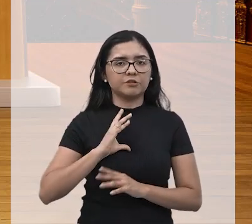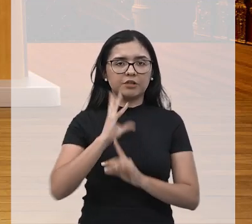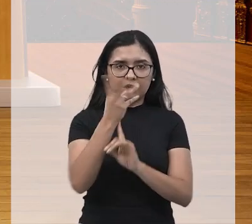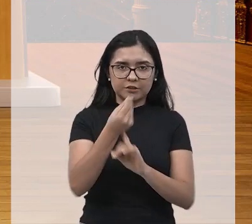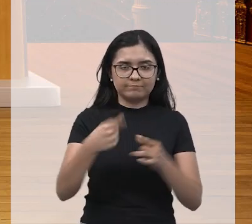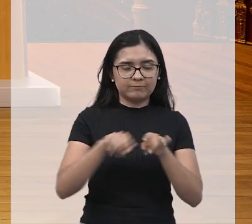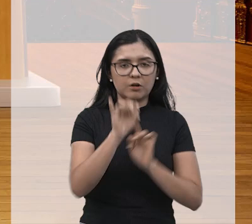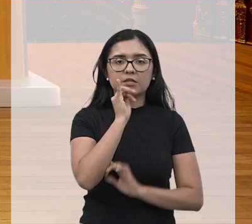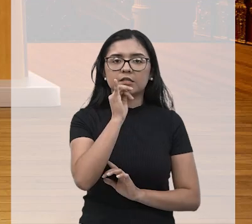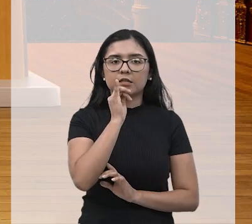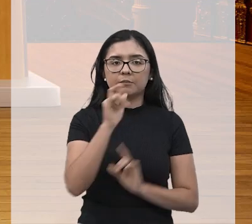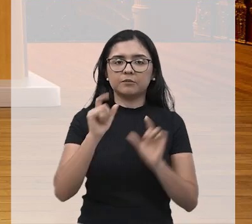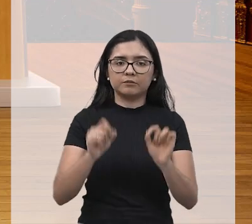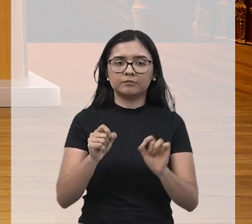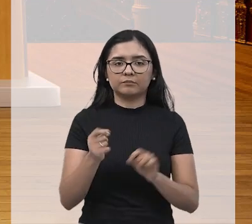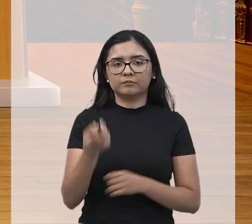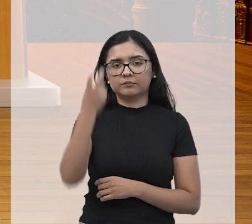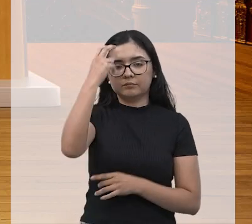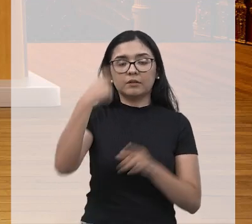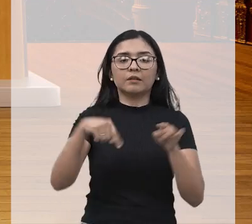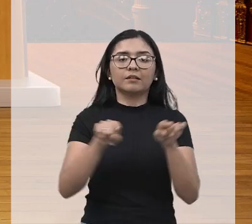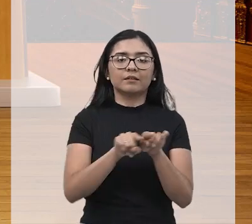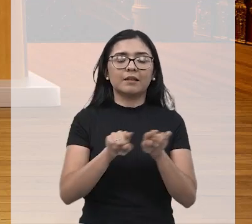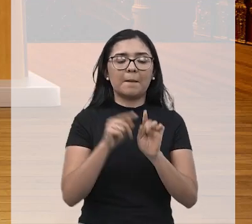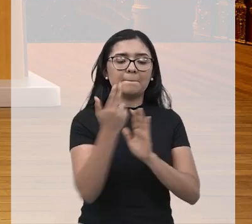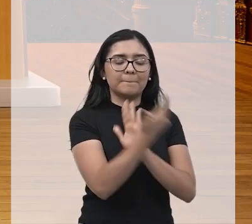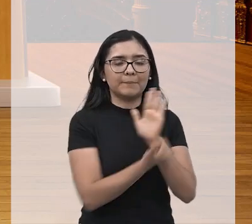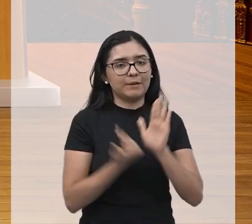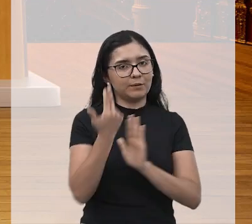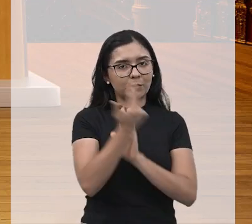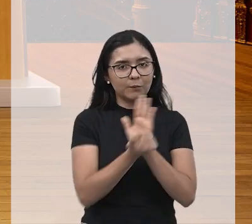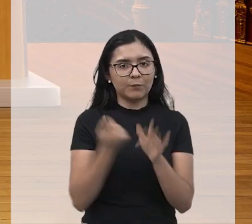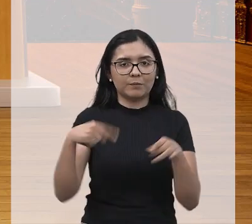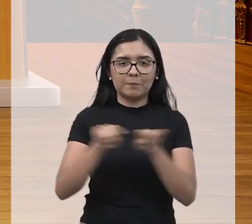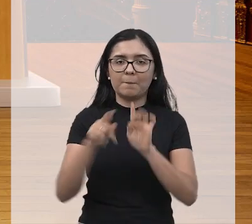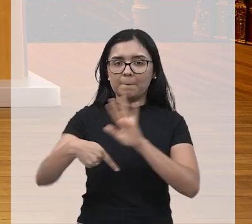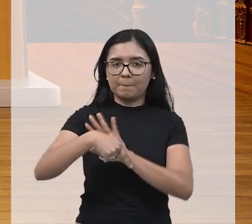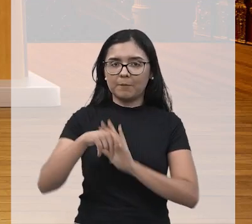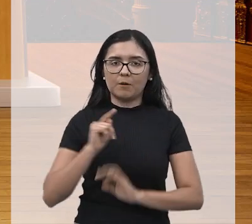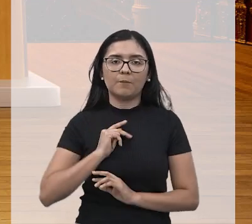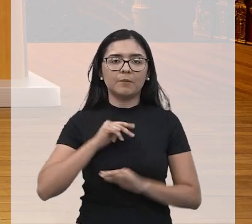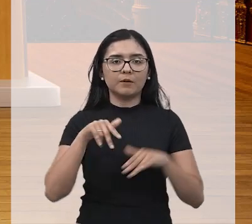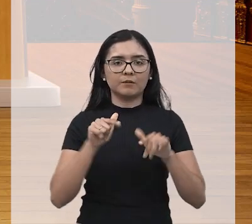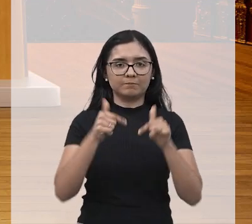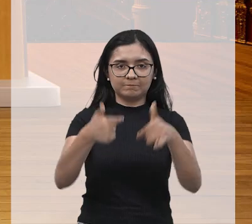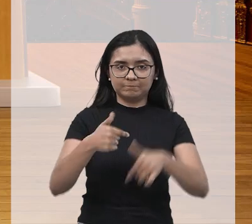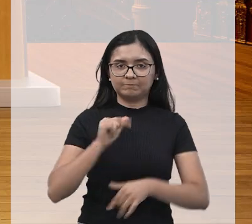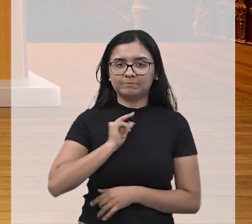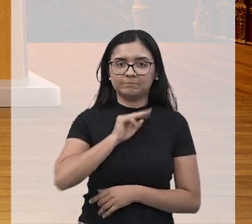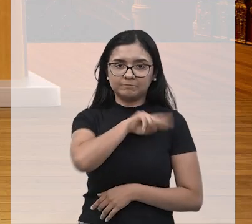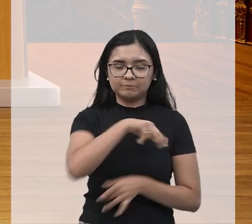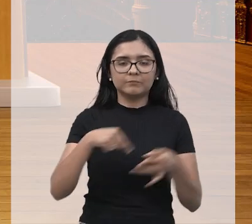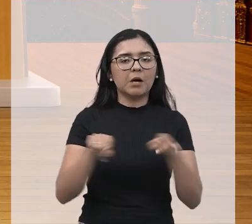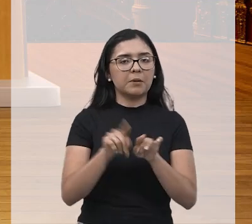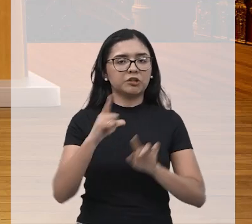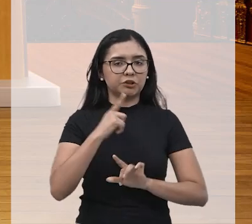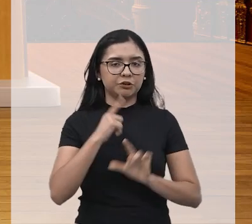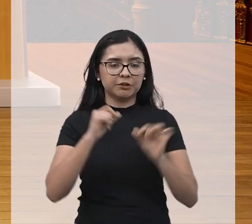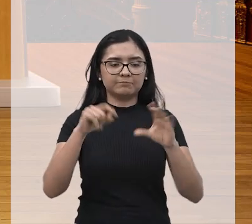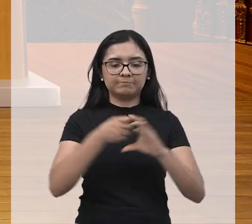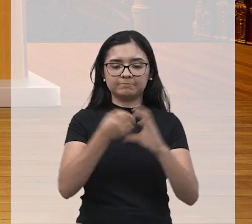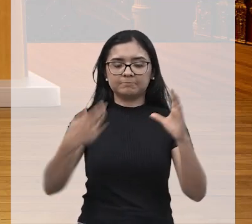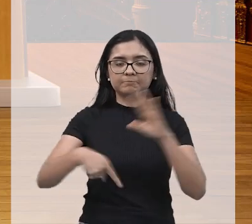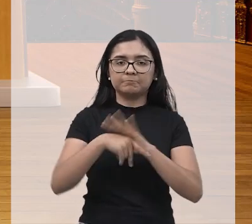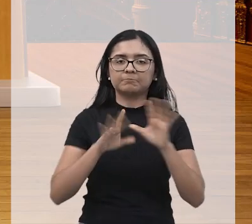na pintura, né? Os pintores do movimento do romantismo, eles traziam esse caráter nacionalista também para as